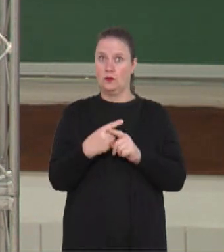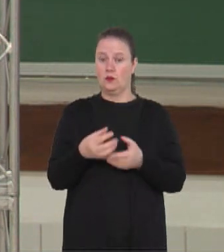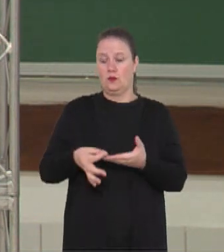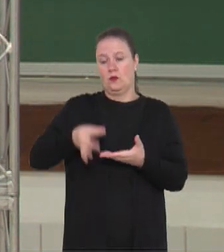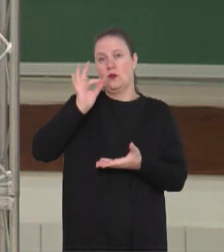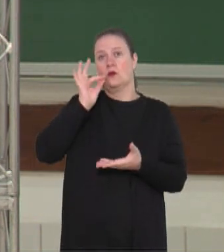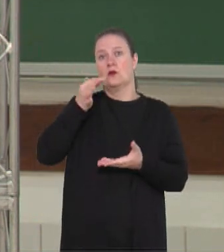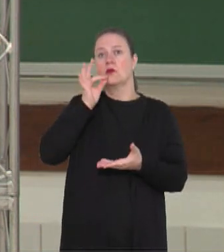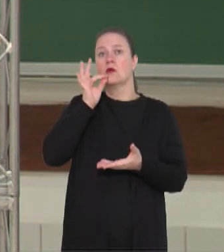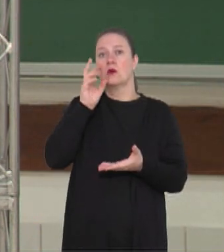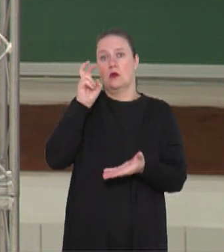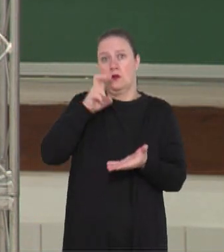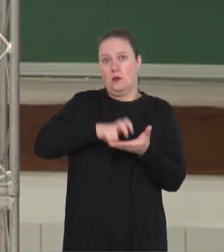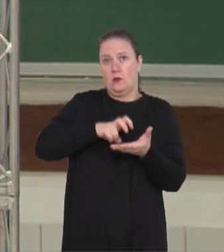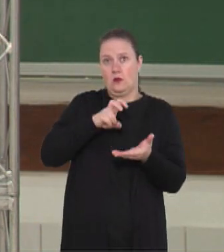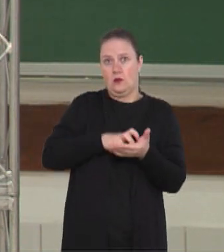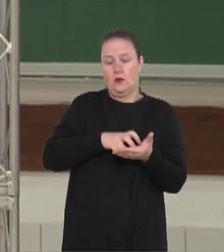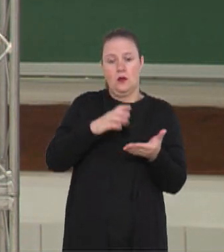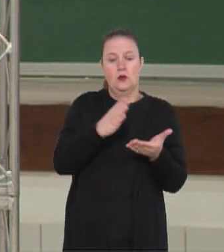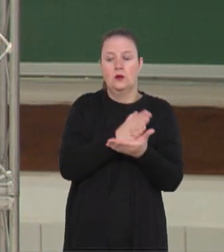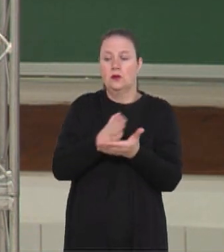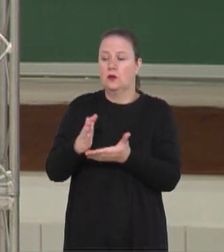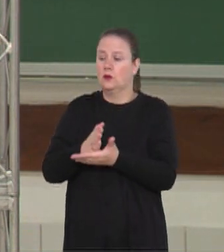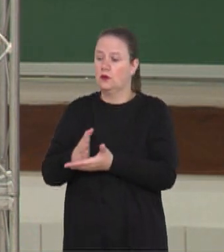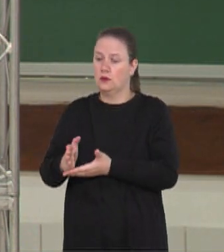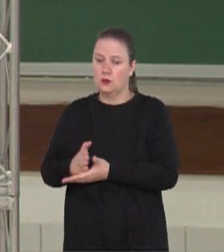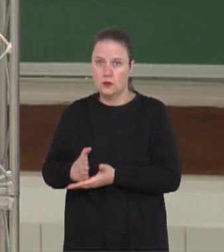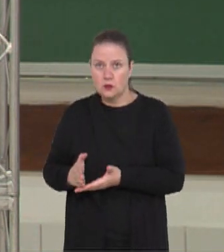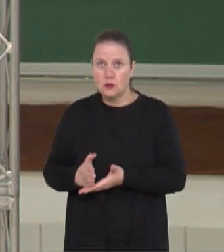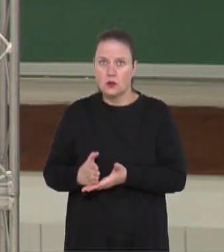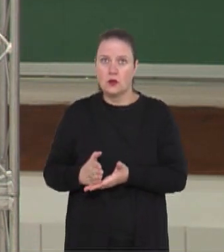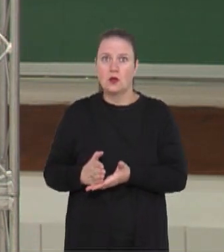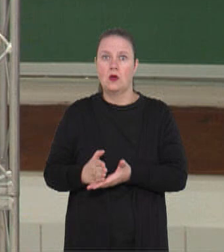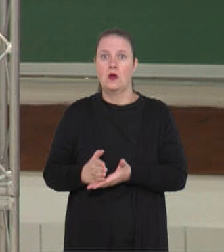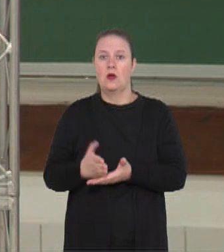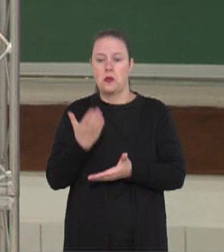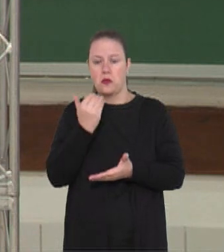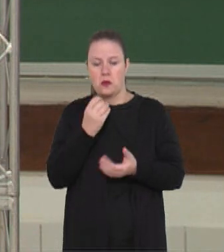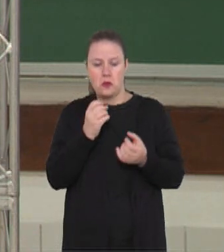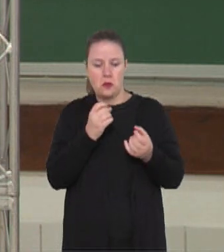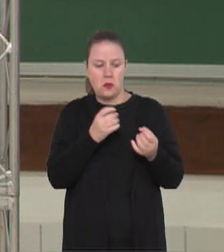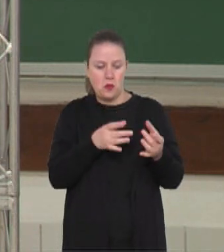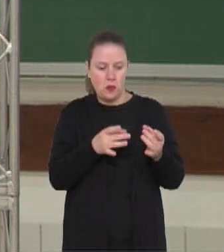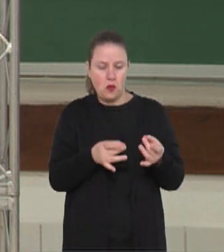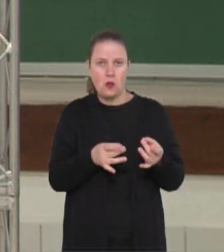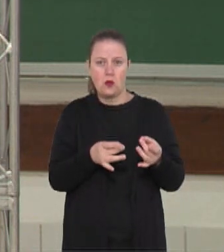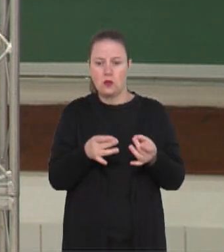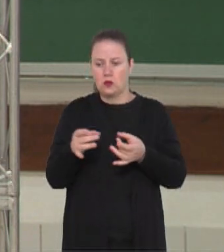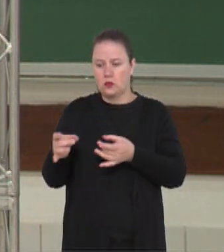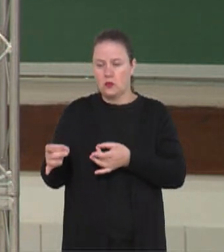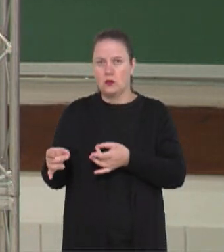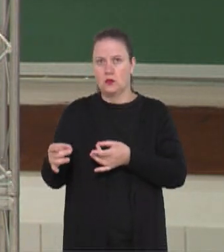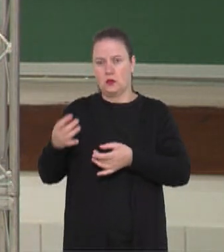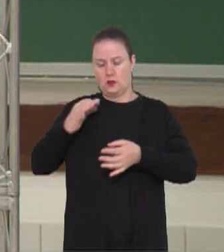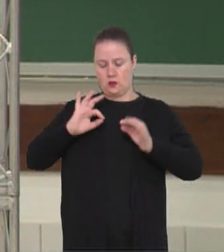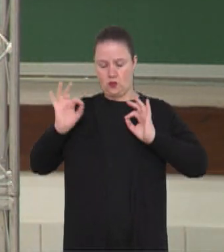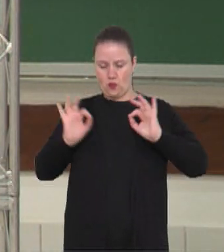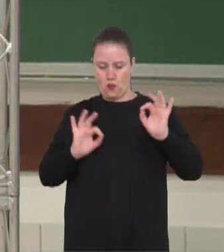manhã, ela separa todos os restos do café da manhã e se apronta para a escola.